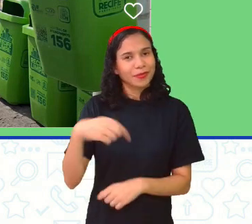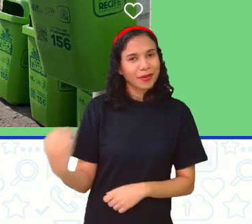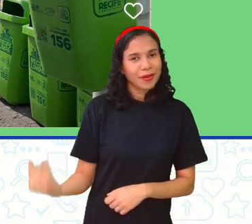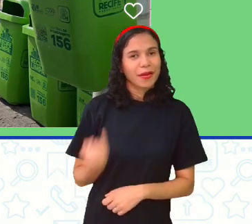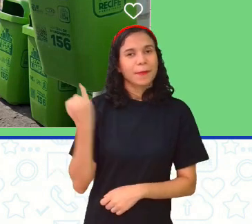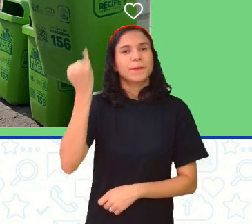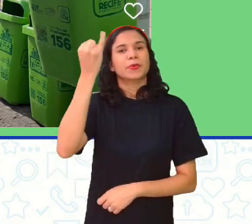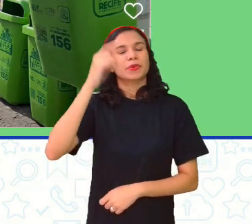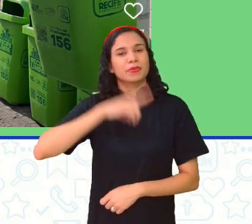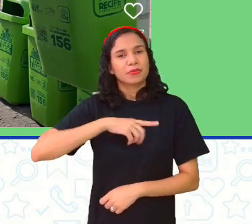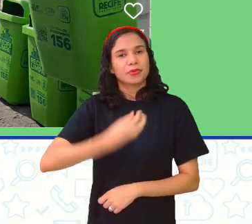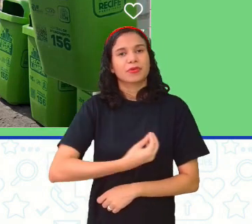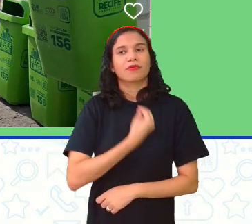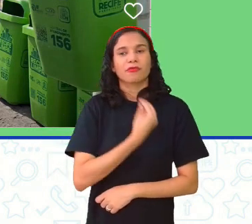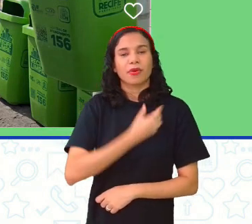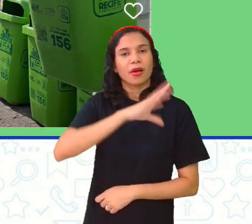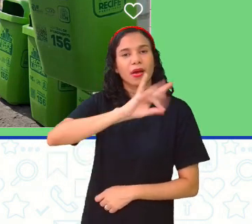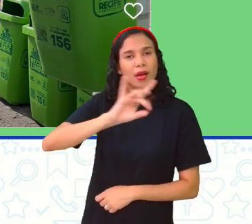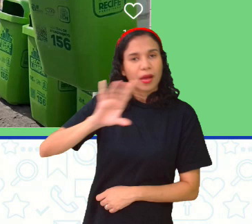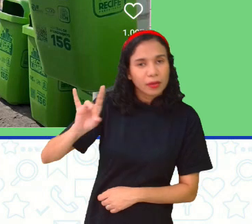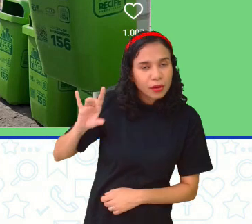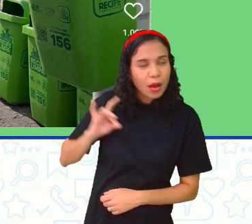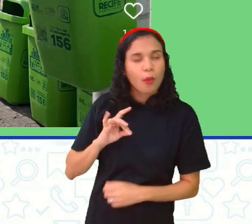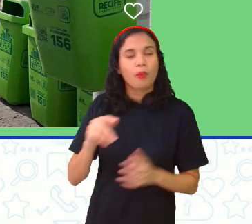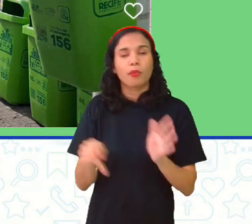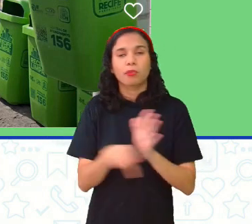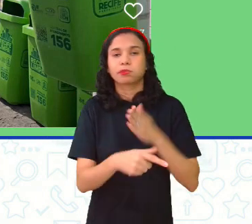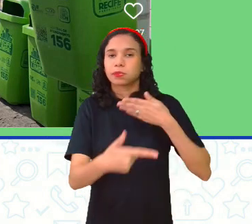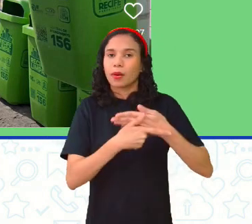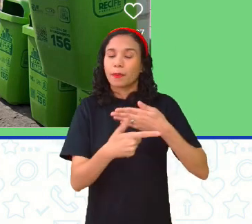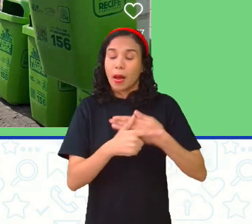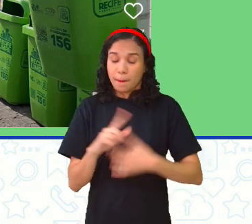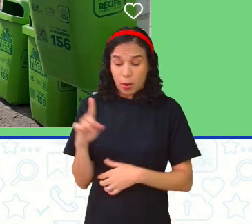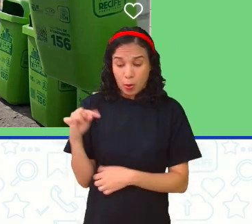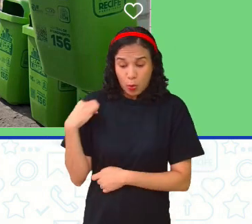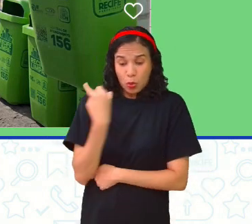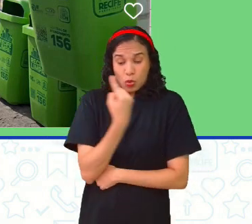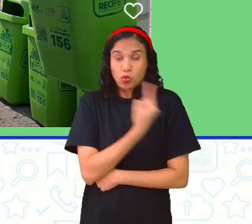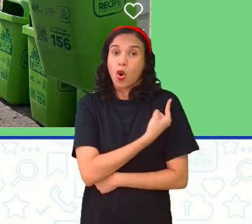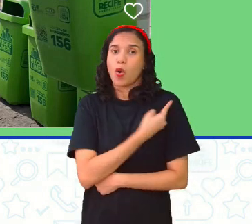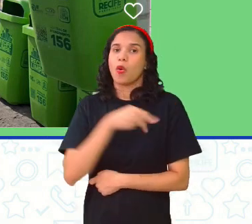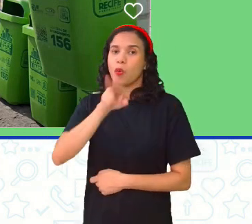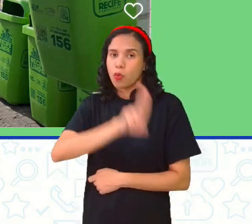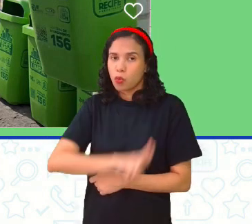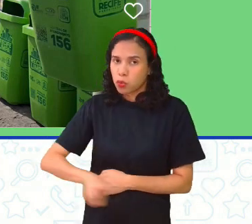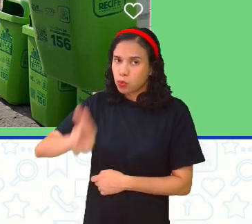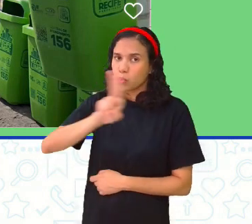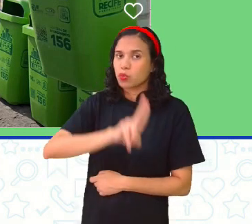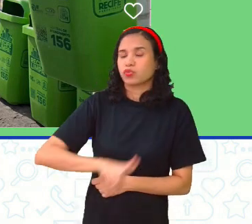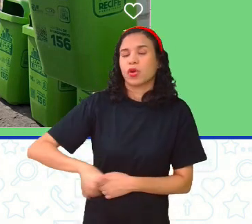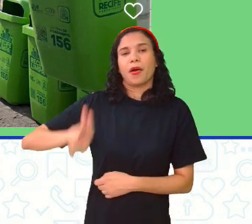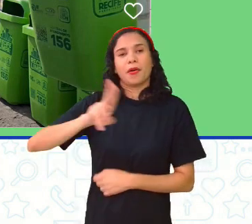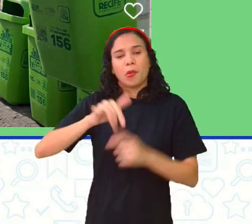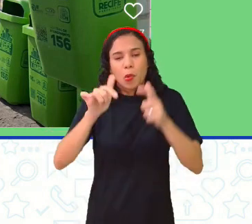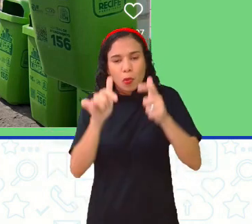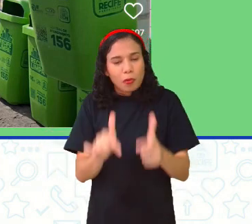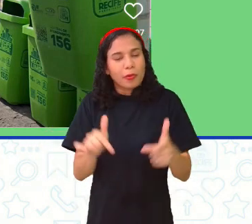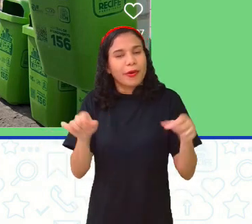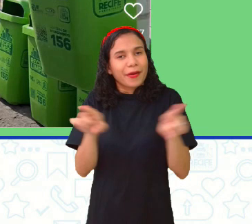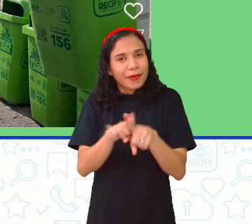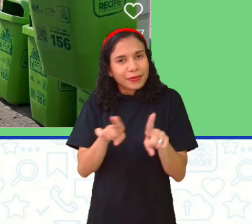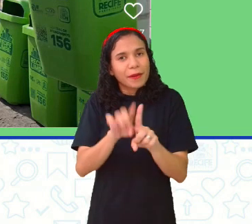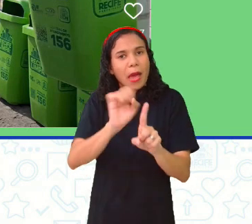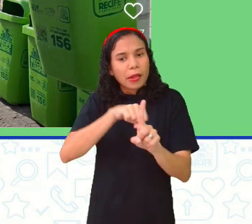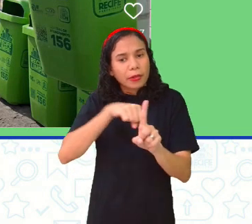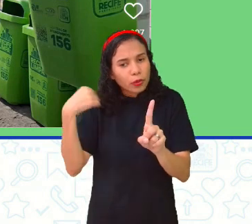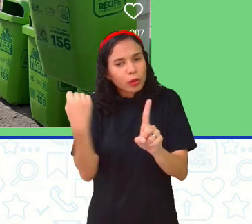que estejamos também fazendo a nossa parte, porque somos nós que que usufruímos destes locais aí